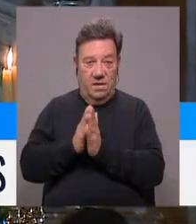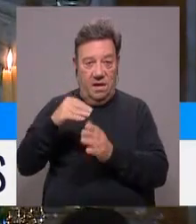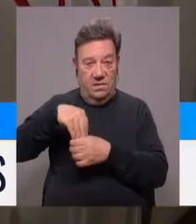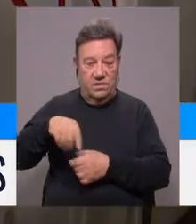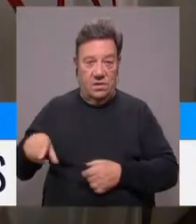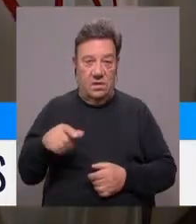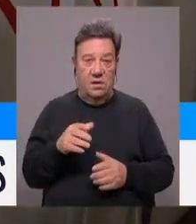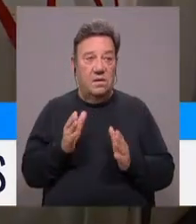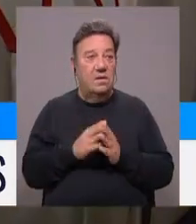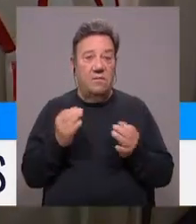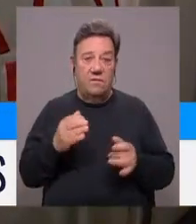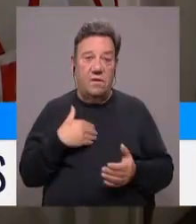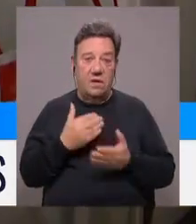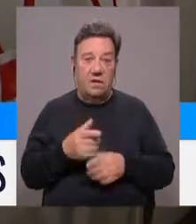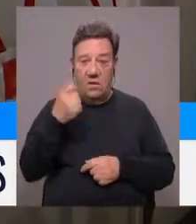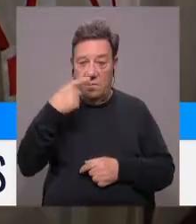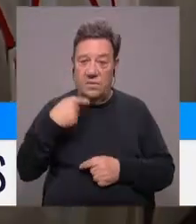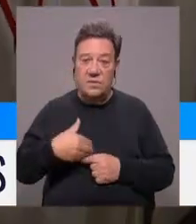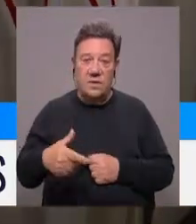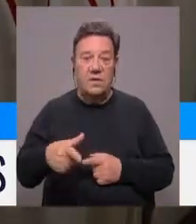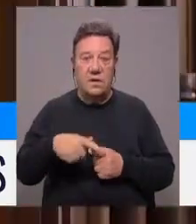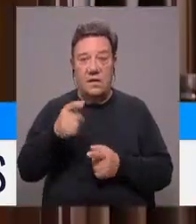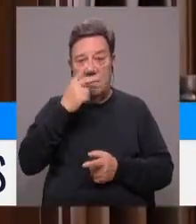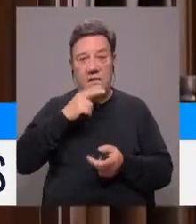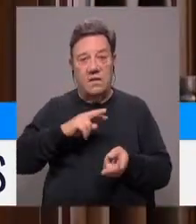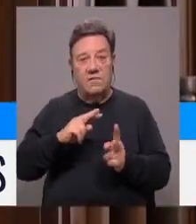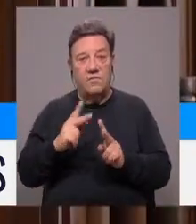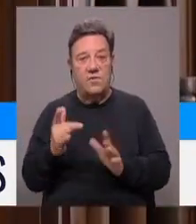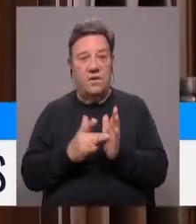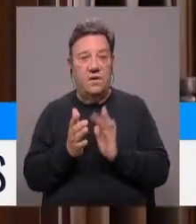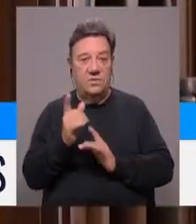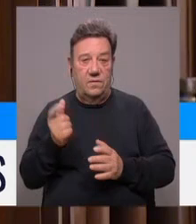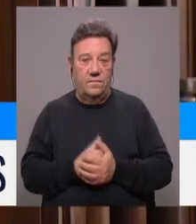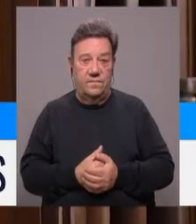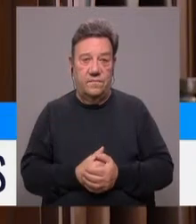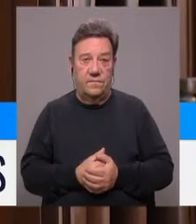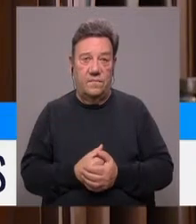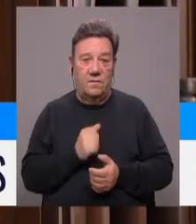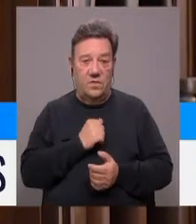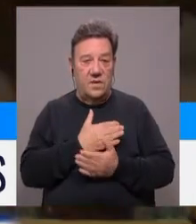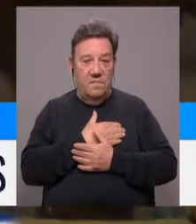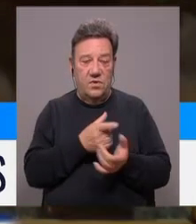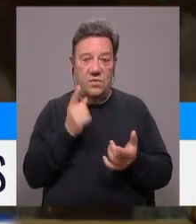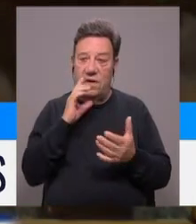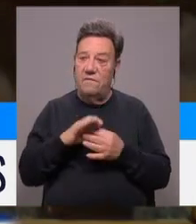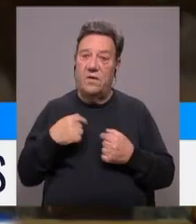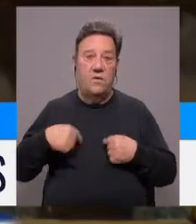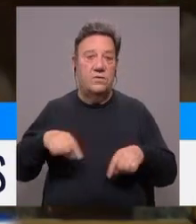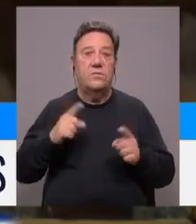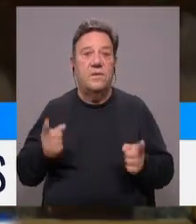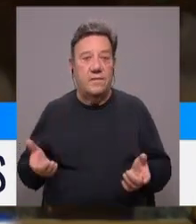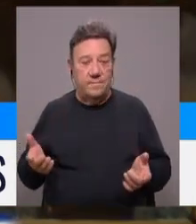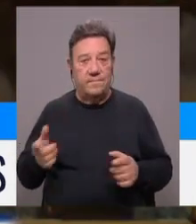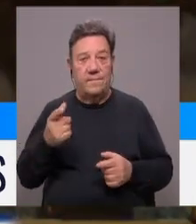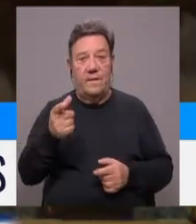a homilia foi até ao episódio da Transfiguração de Cristo. Mas, caros amigos, o que é que isto tem a ver connosco?